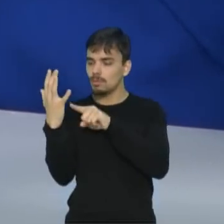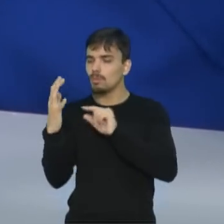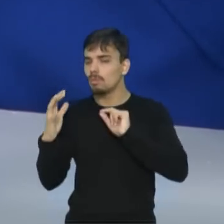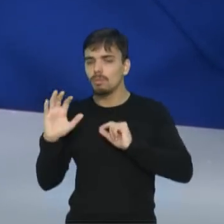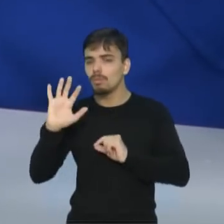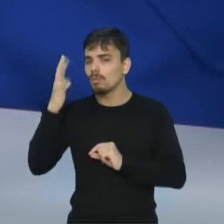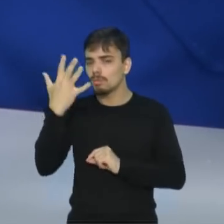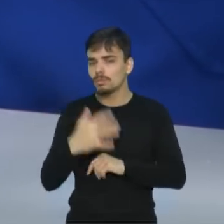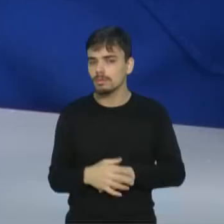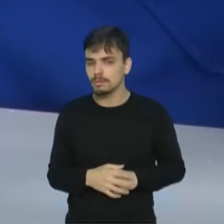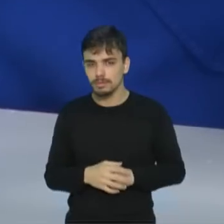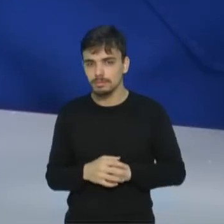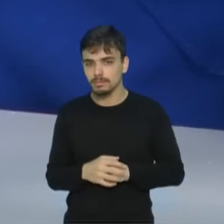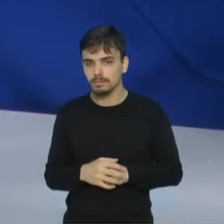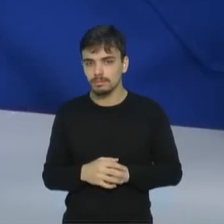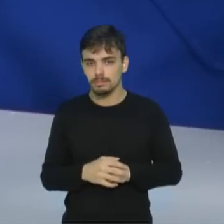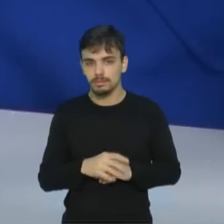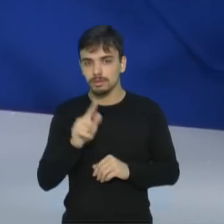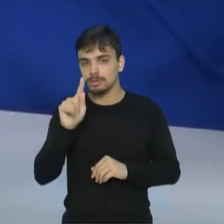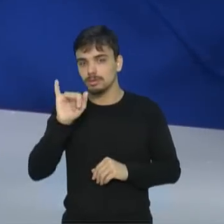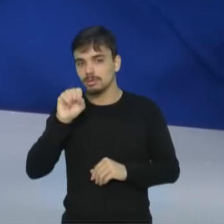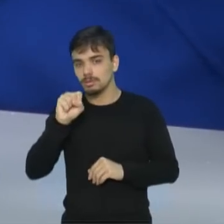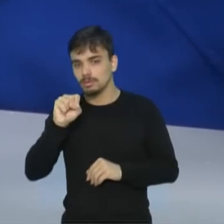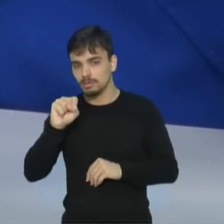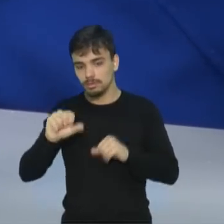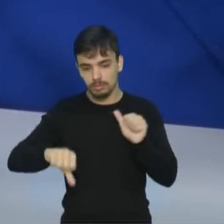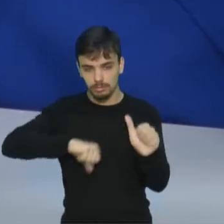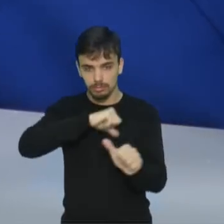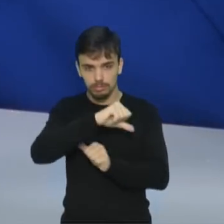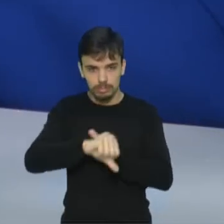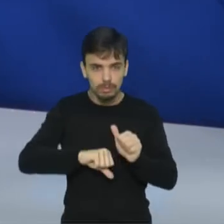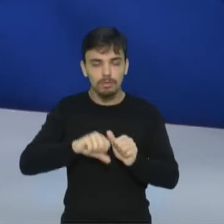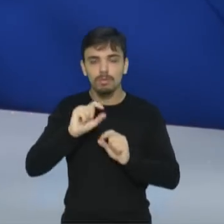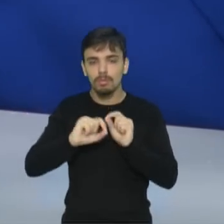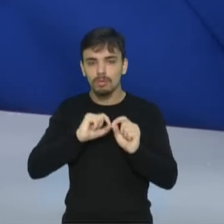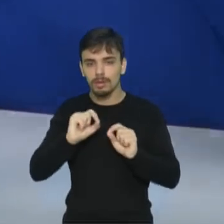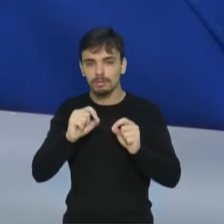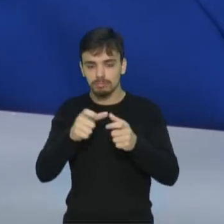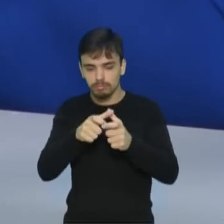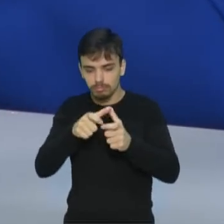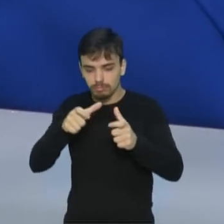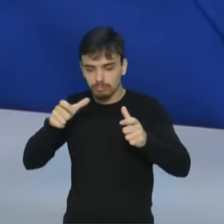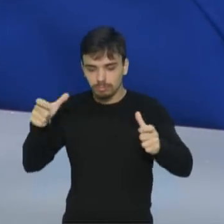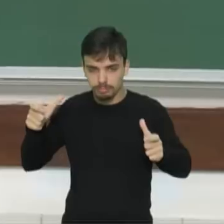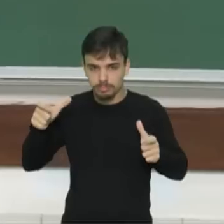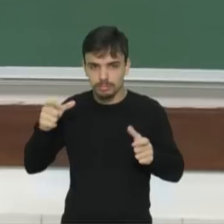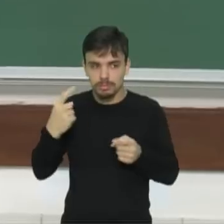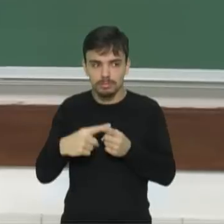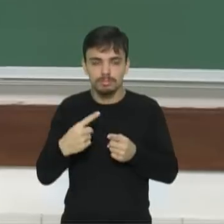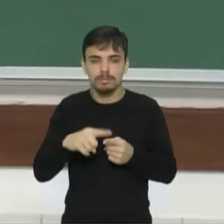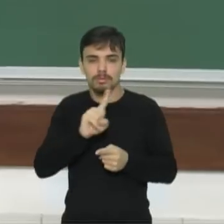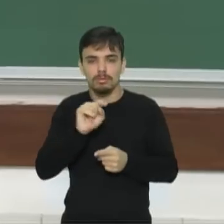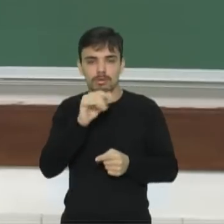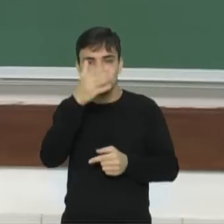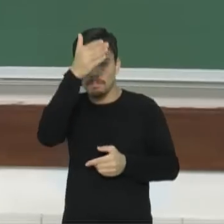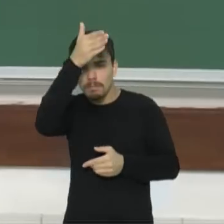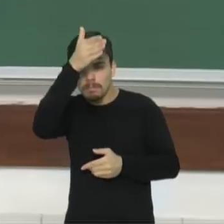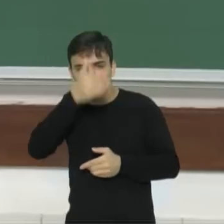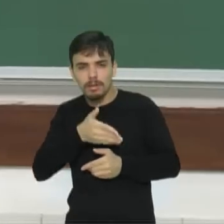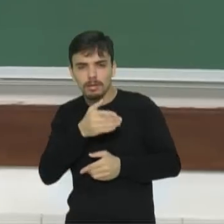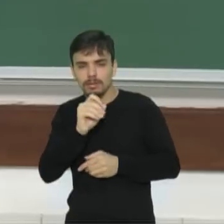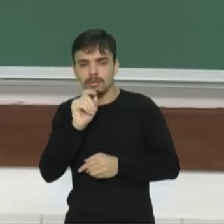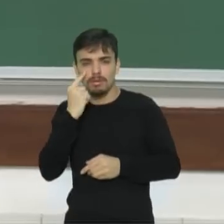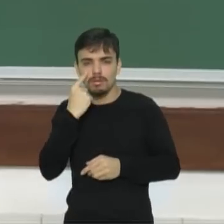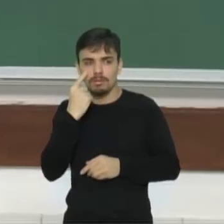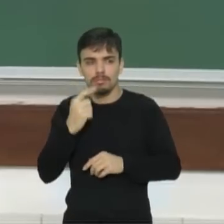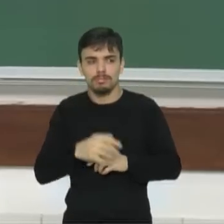com o giz? Pois é, ele mudou de tamanho. Porque esse espelho, ele não é um espelho plano. Quer ver só o que